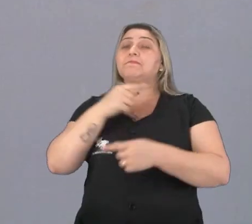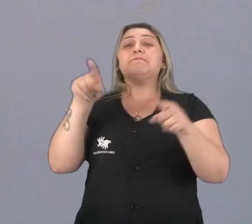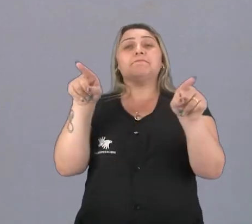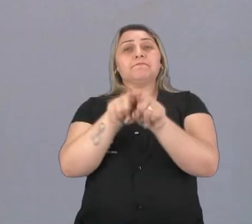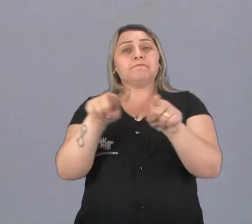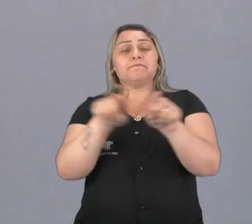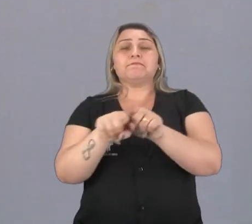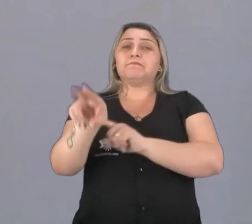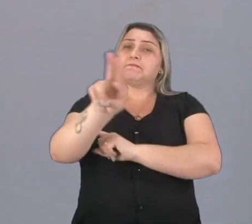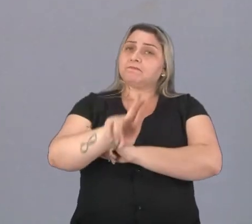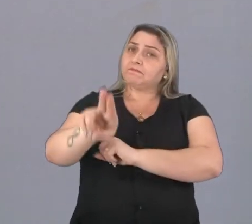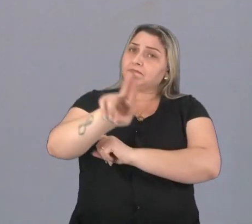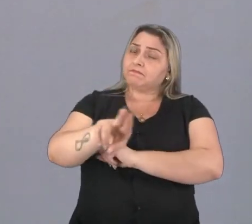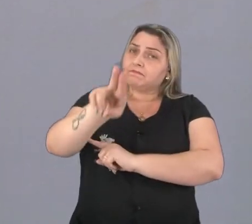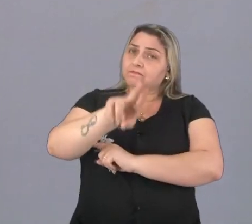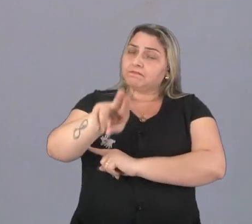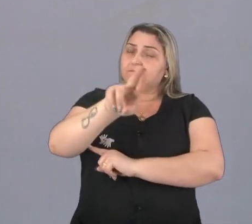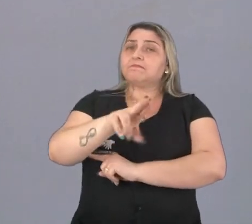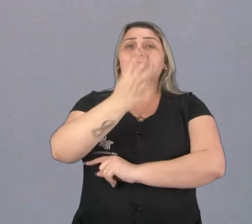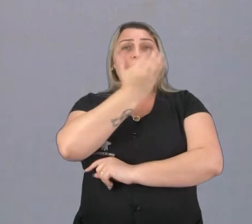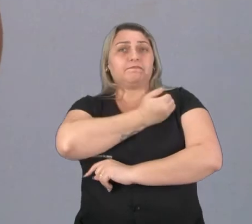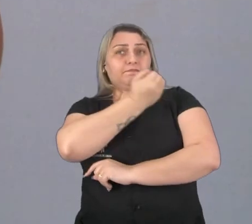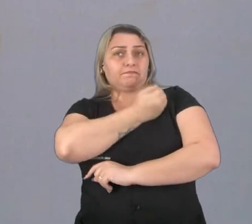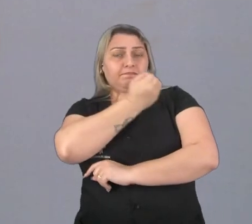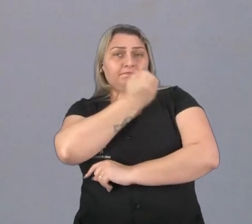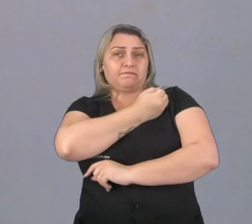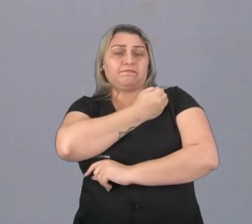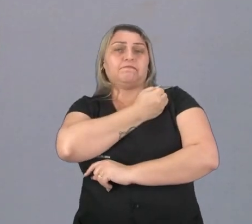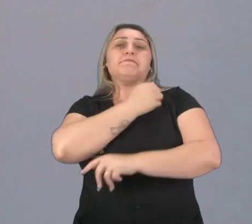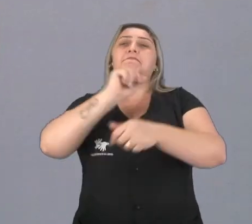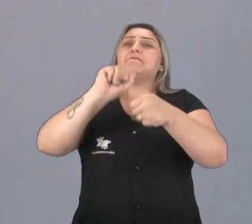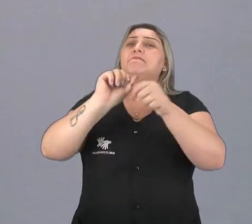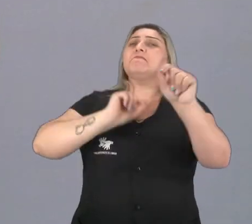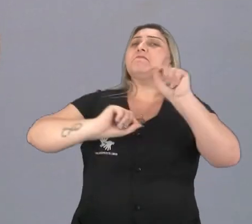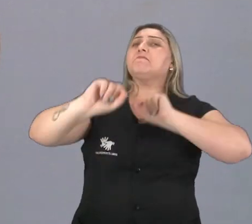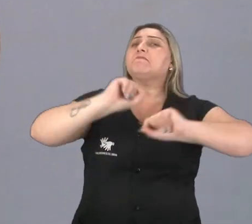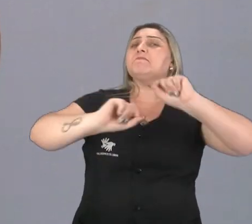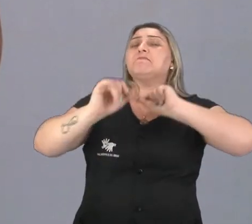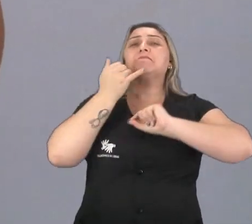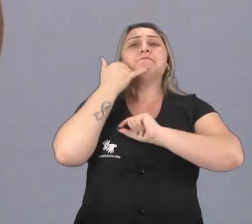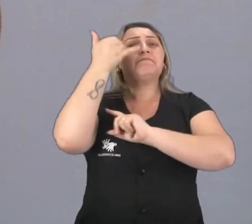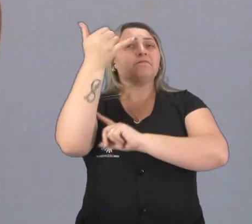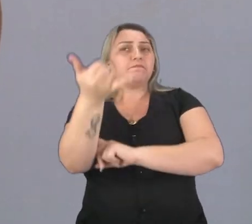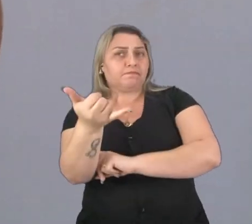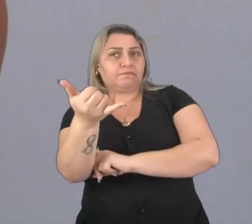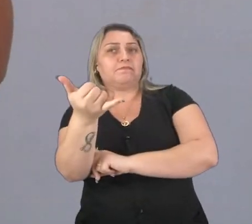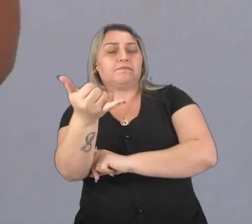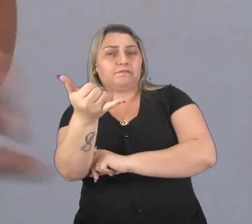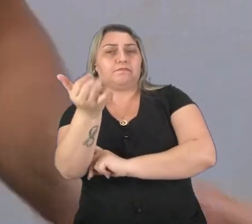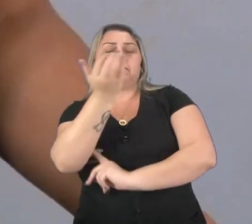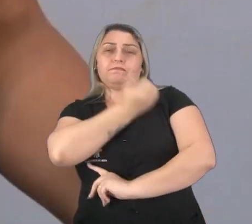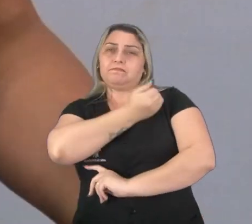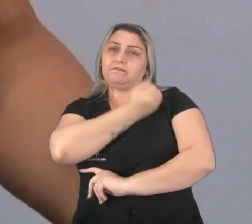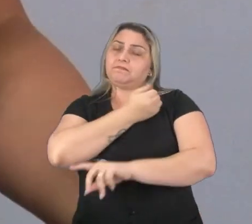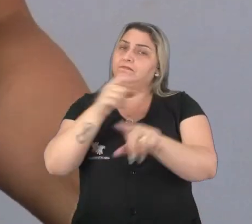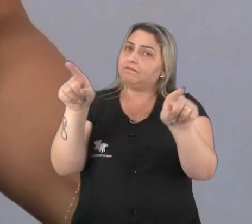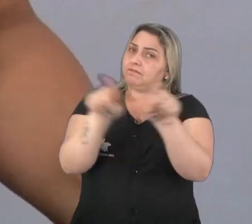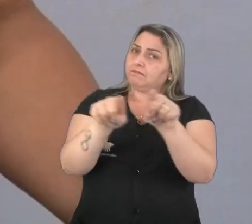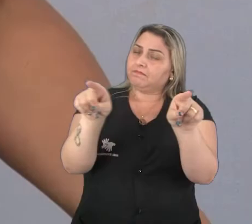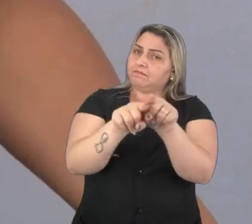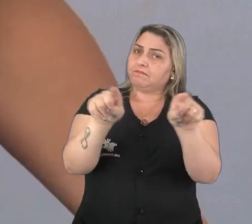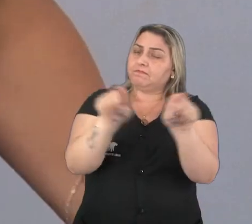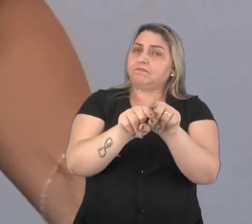também utilizamos os números para fazer o quê? As ligações. Esses números